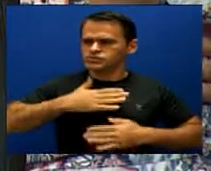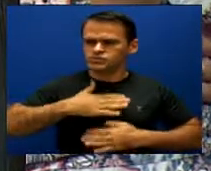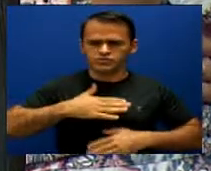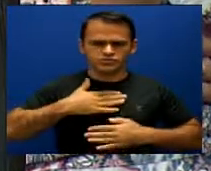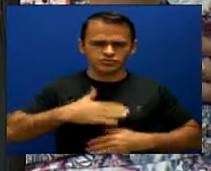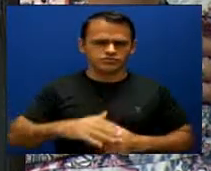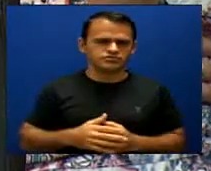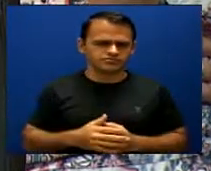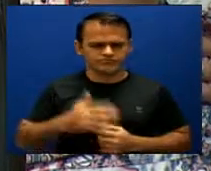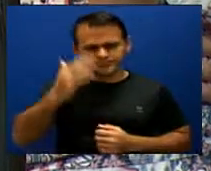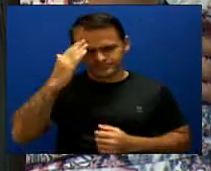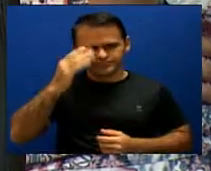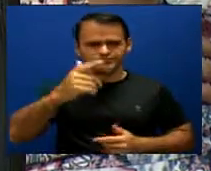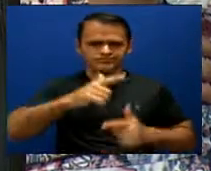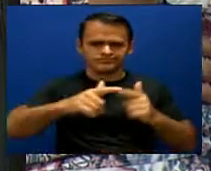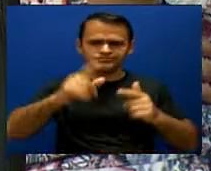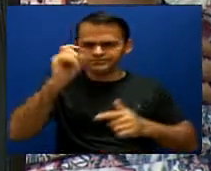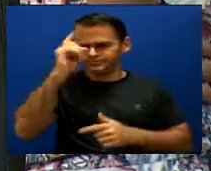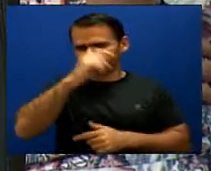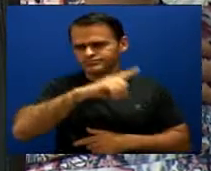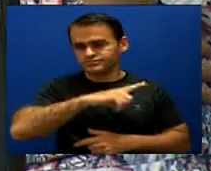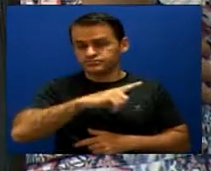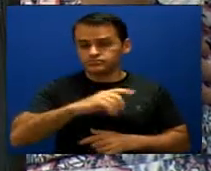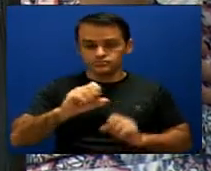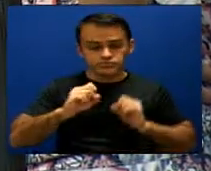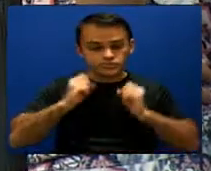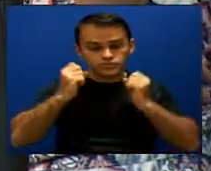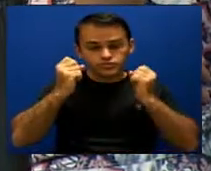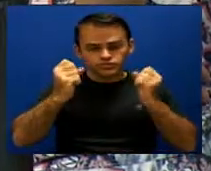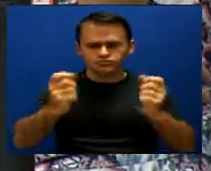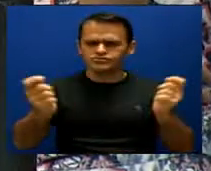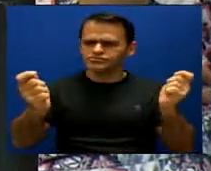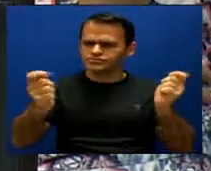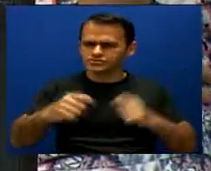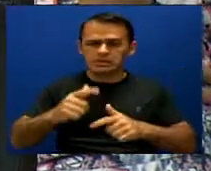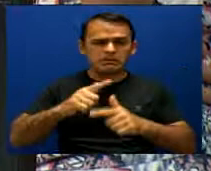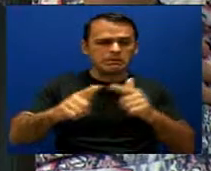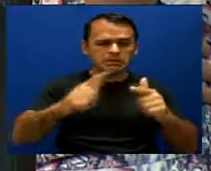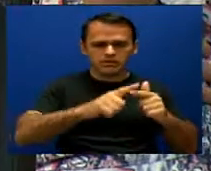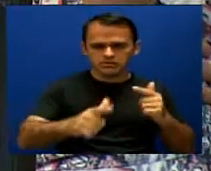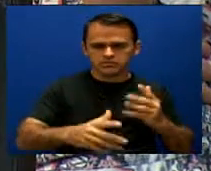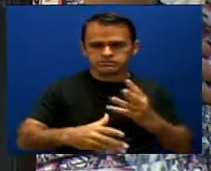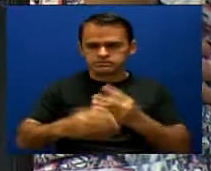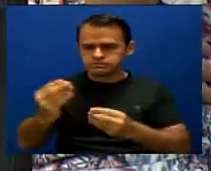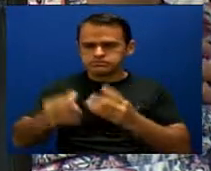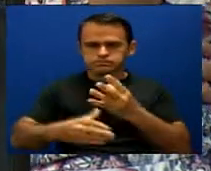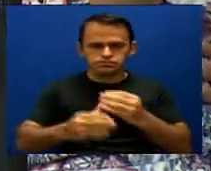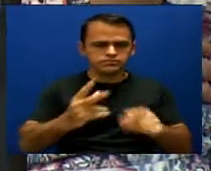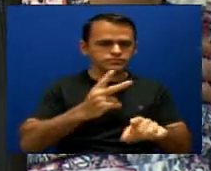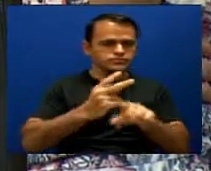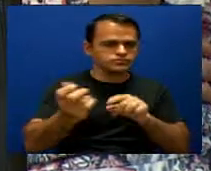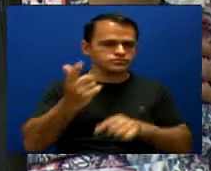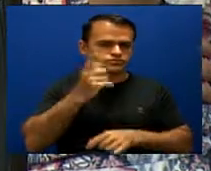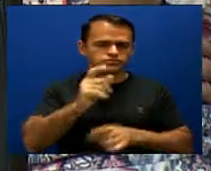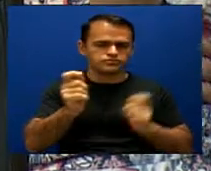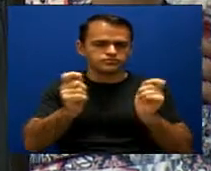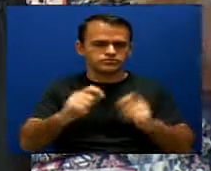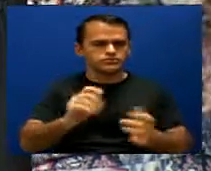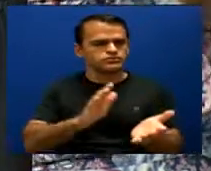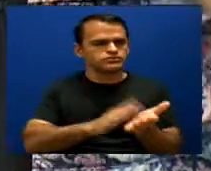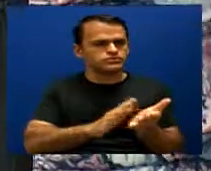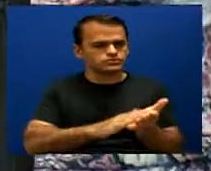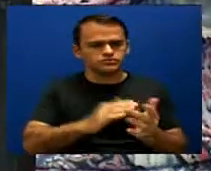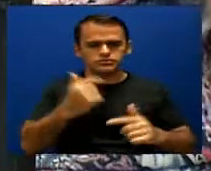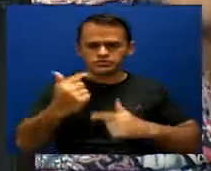que vai ser difícil, mas eu tenho certeza que nós vamos conseguir vencer esses obstáculos todos aí, tá bom? Tá, muito Parabéns pelo trabalho do senhor.